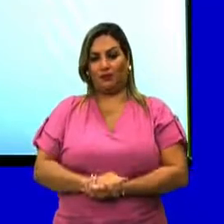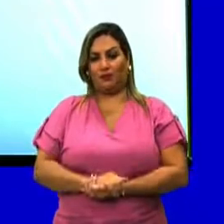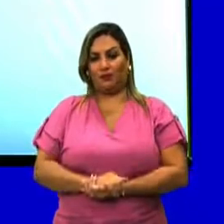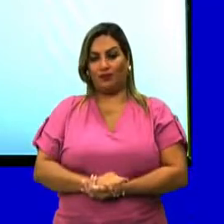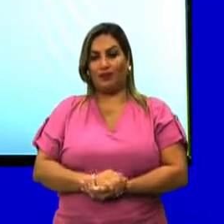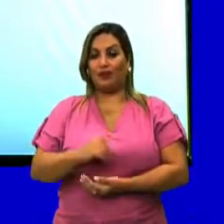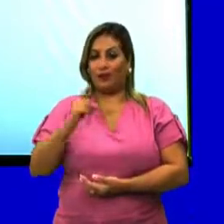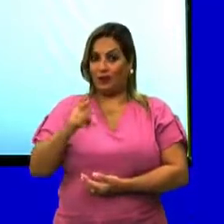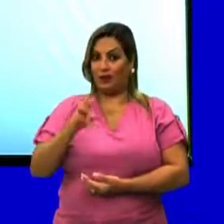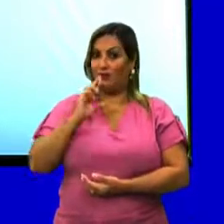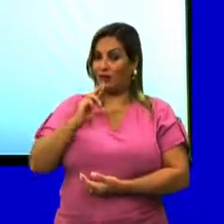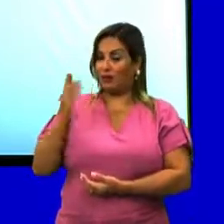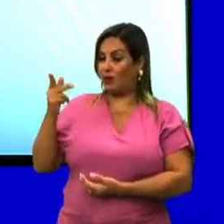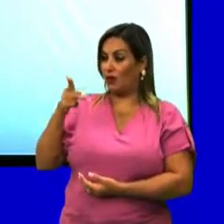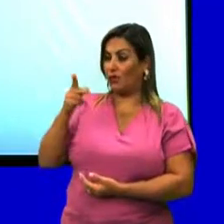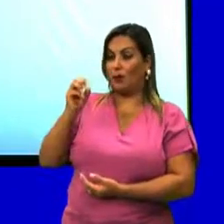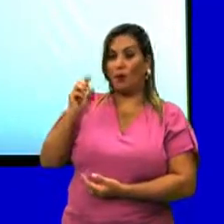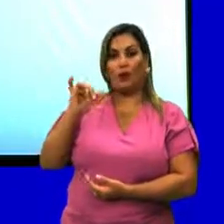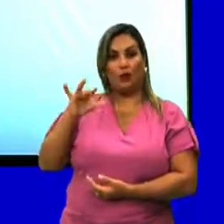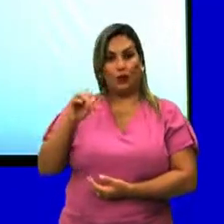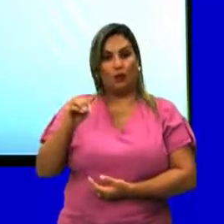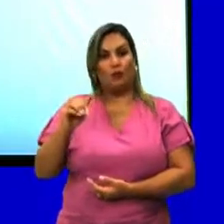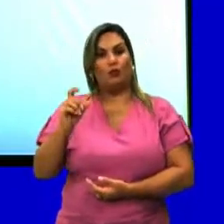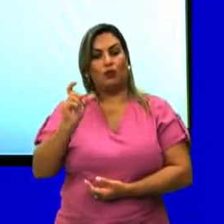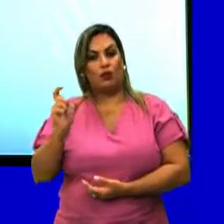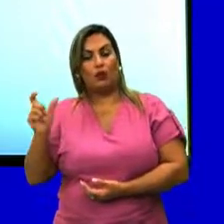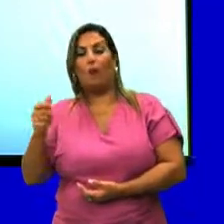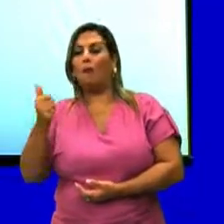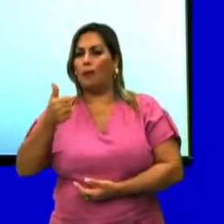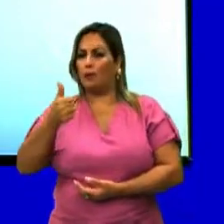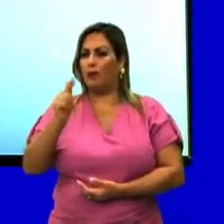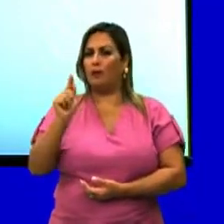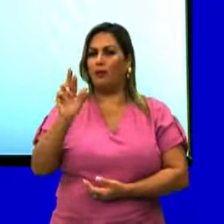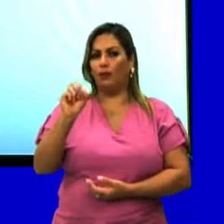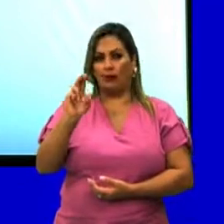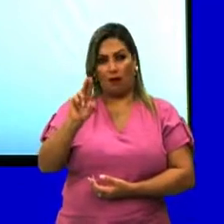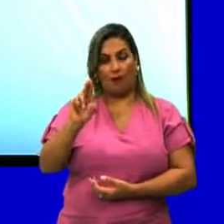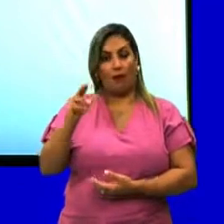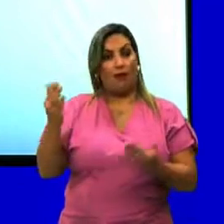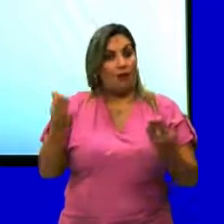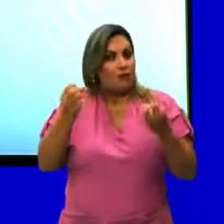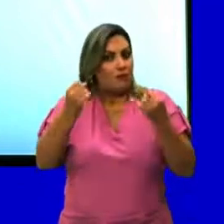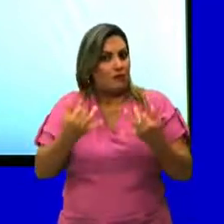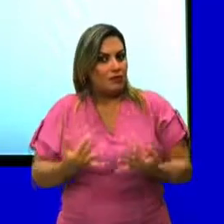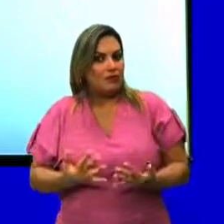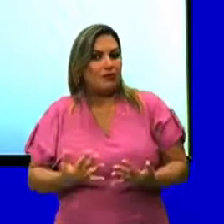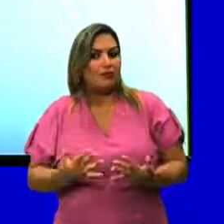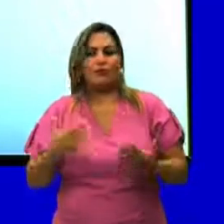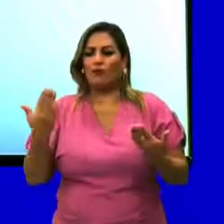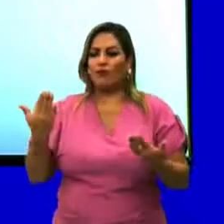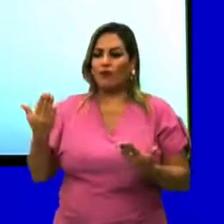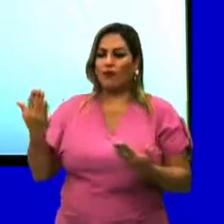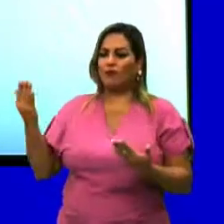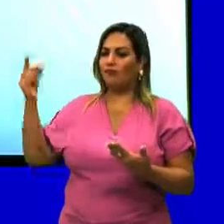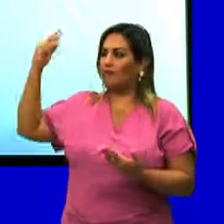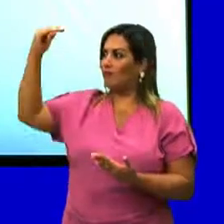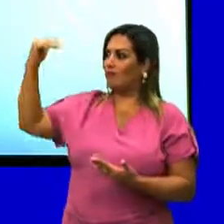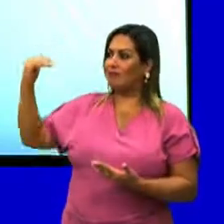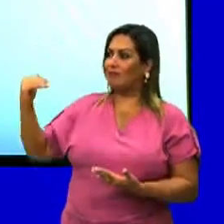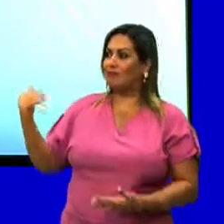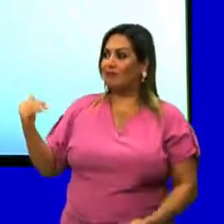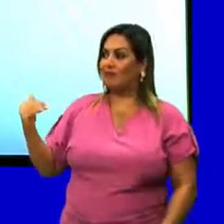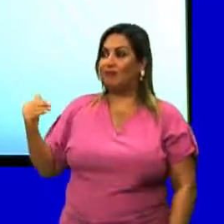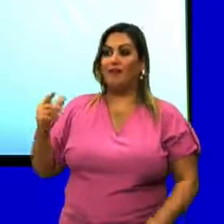é a cara do meu polinômio decomposto em fatores do primeiro grau agora me fala o seguinte qual desse aqui é